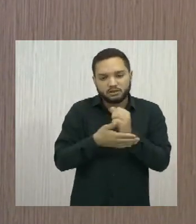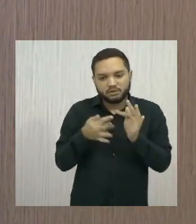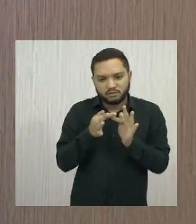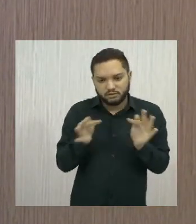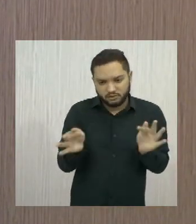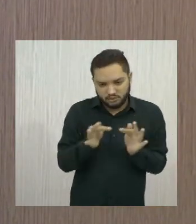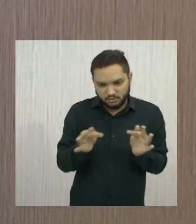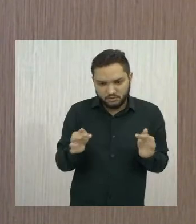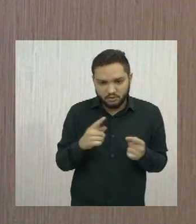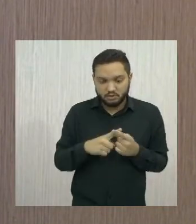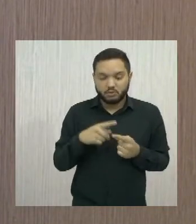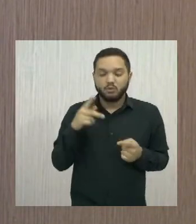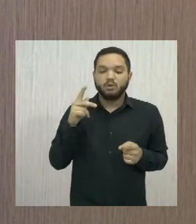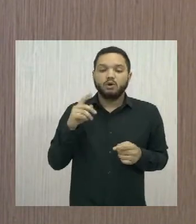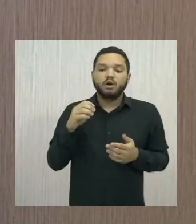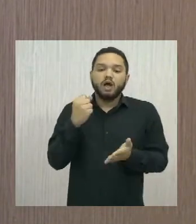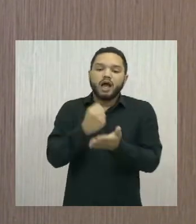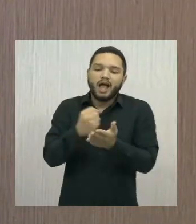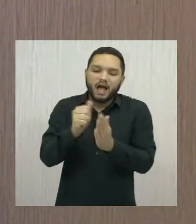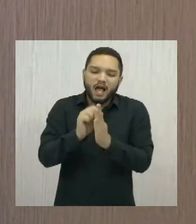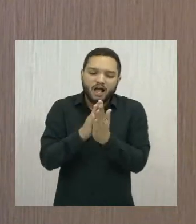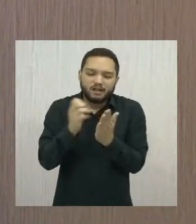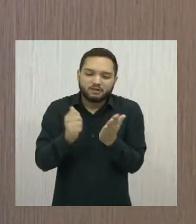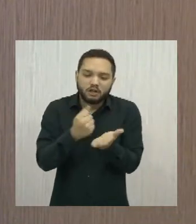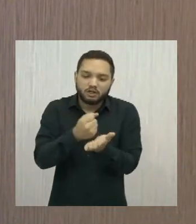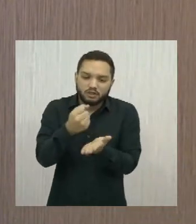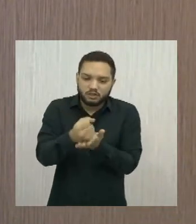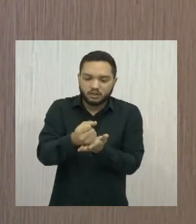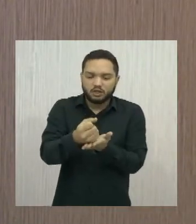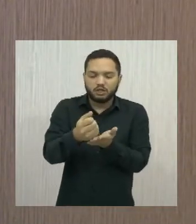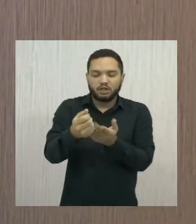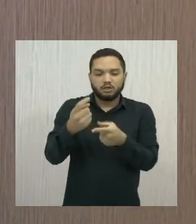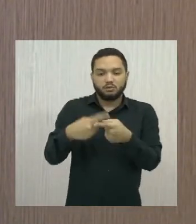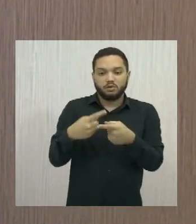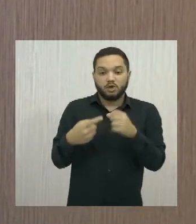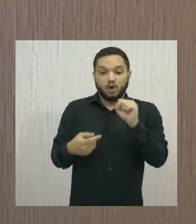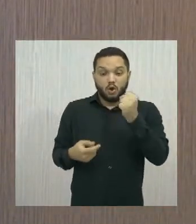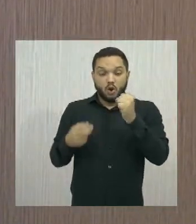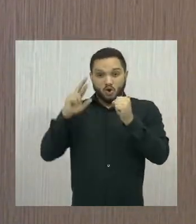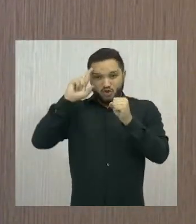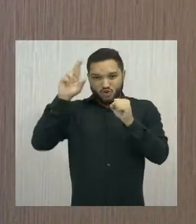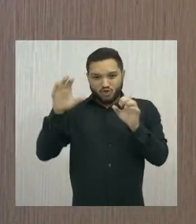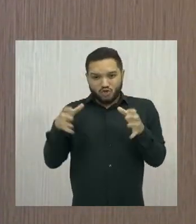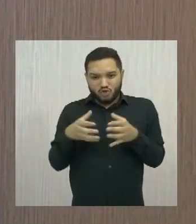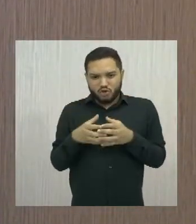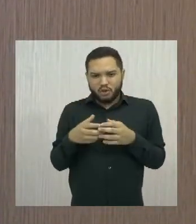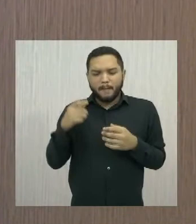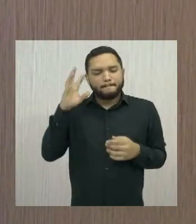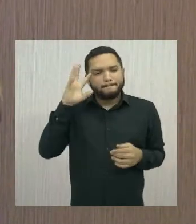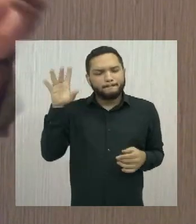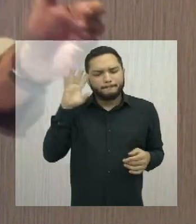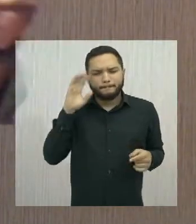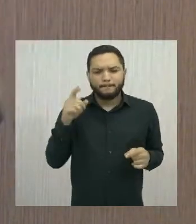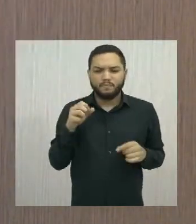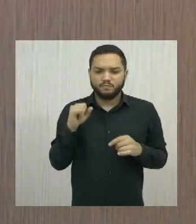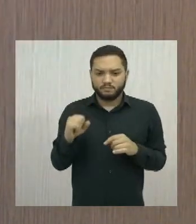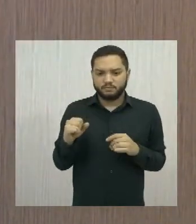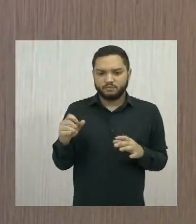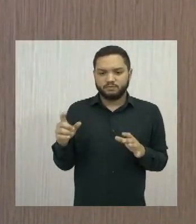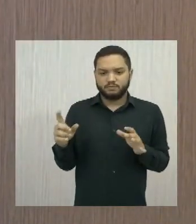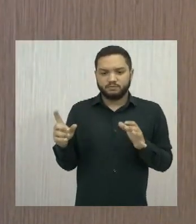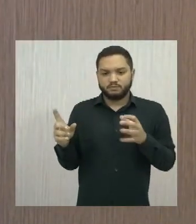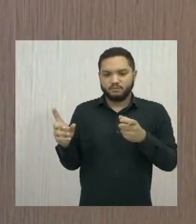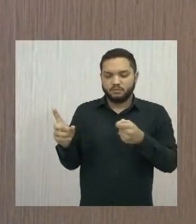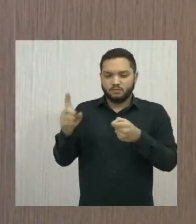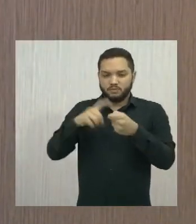a carteira? Porque lá atrás, 8 diretores aqui no Ceará reunidos se perguntaram se a franquia do McDonald's